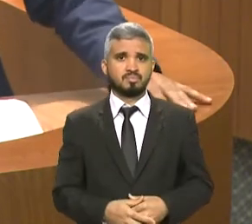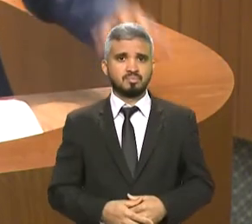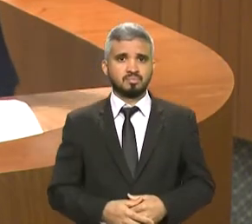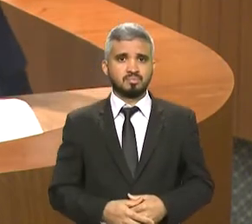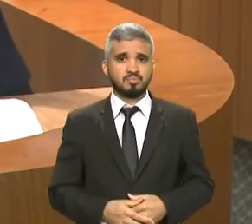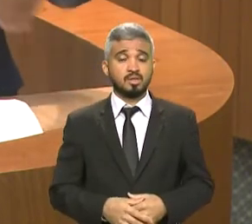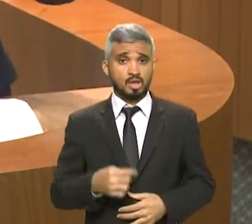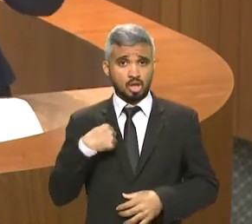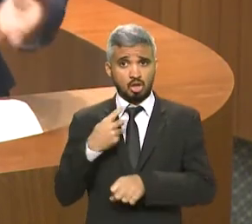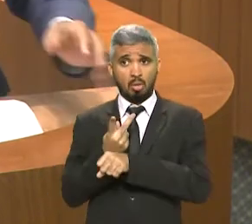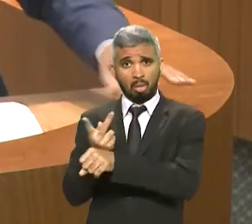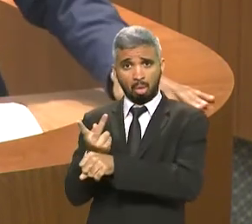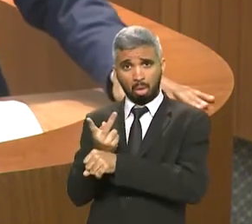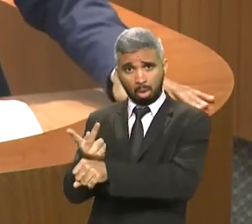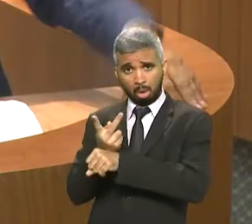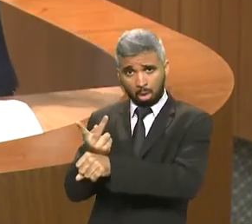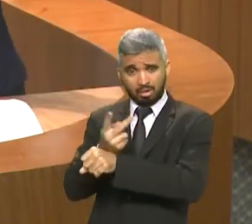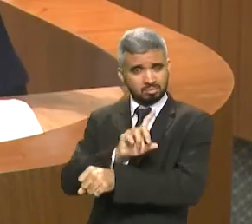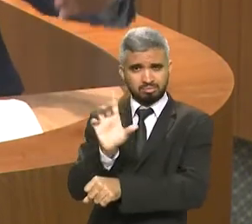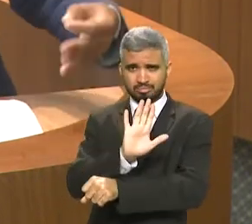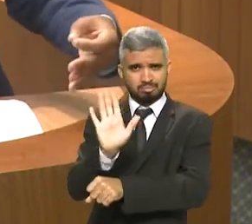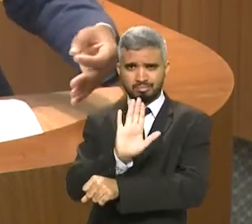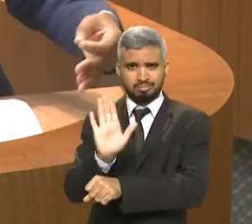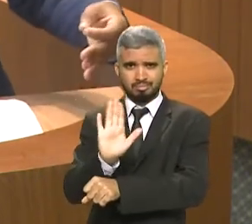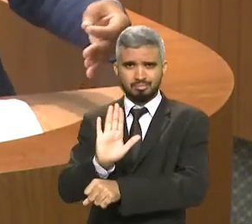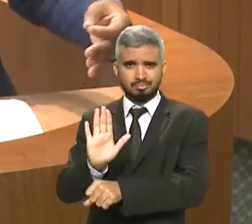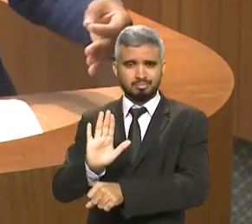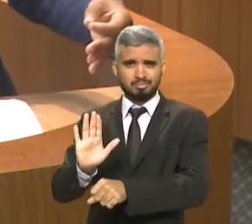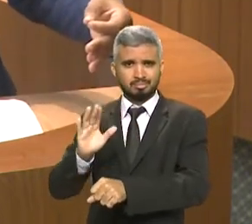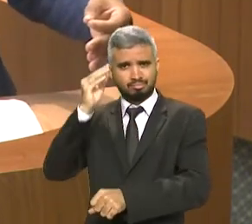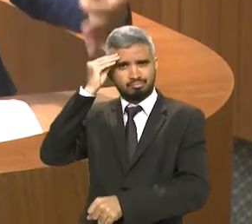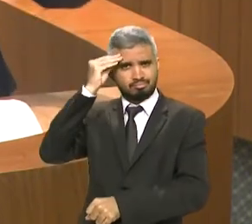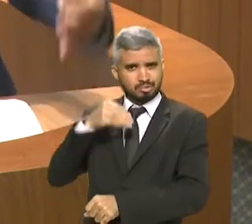da senhora, não. Vou ao Ministério Público para que possa